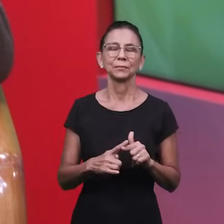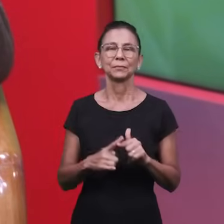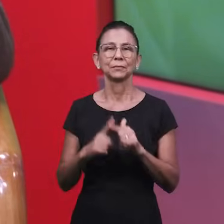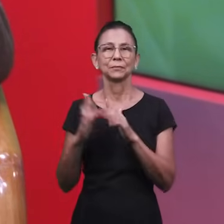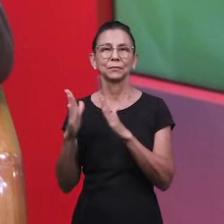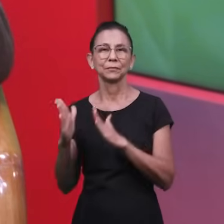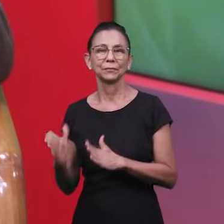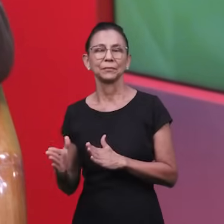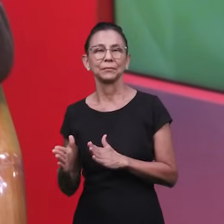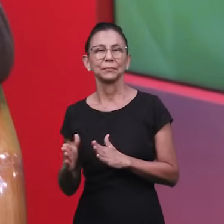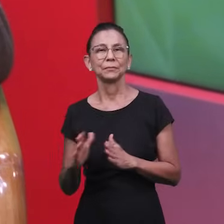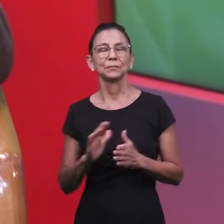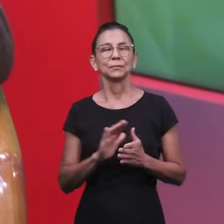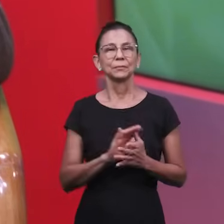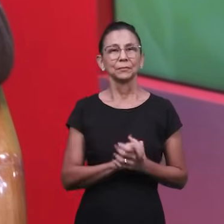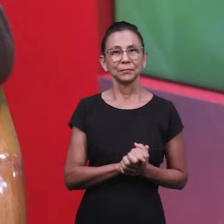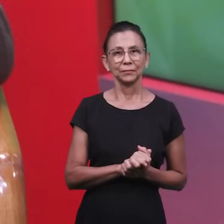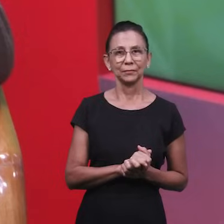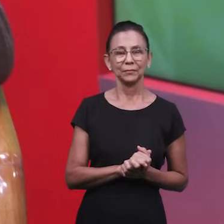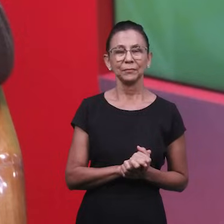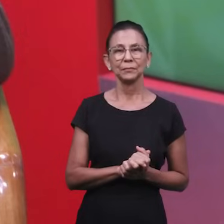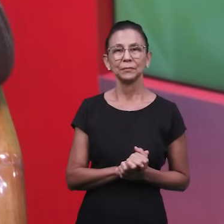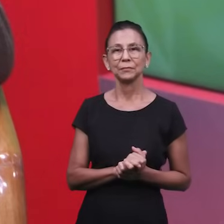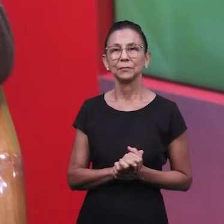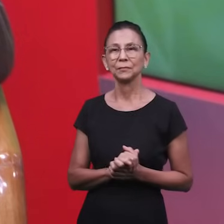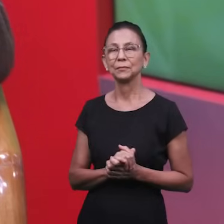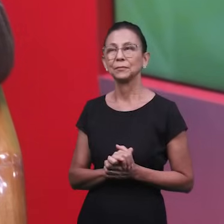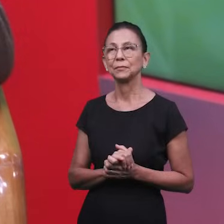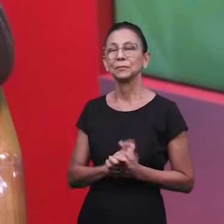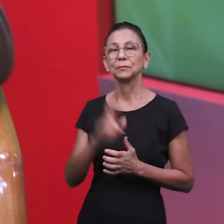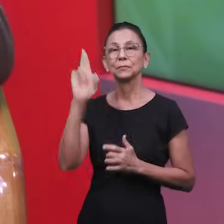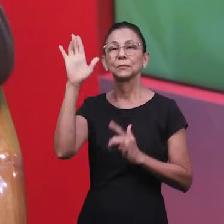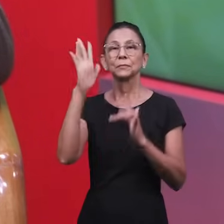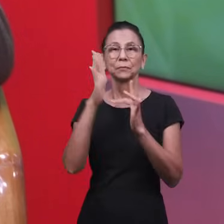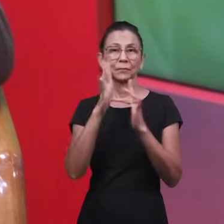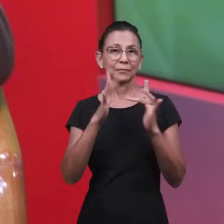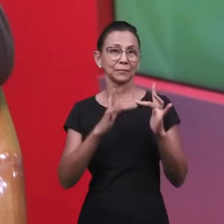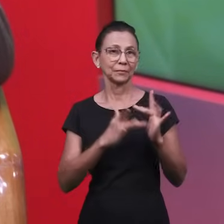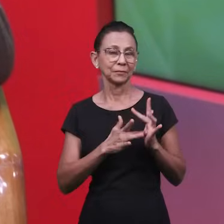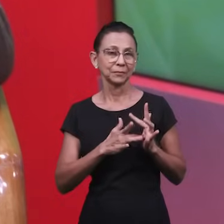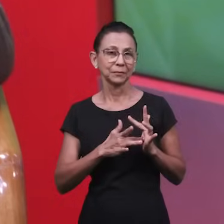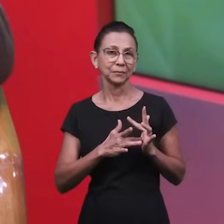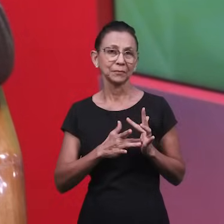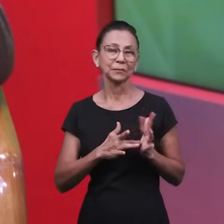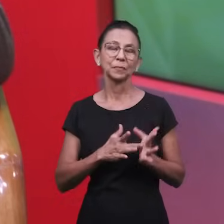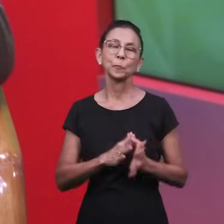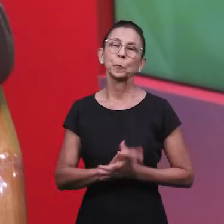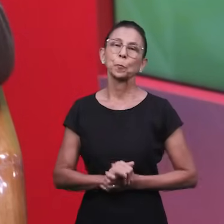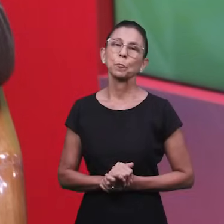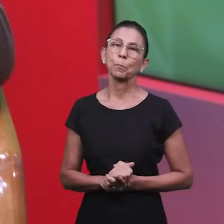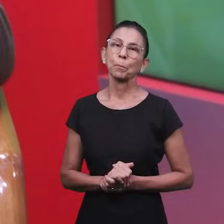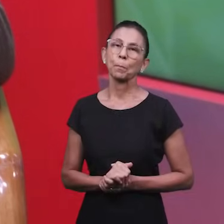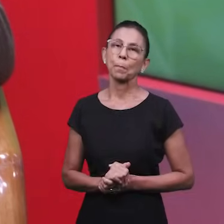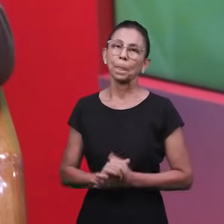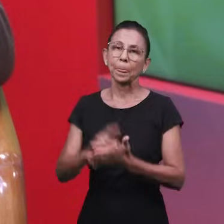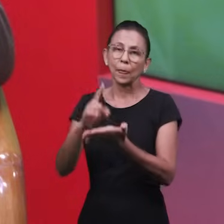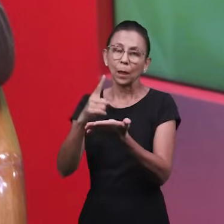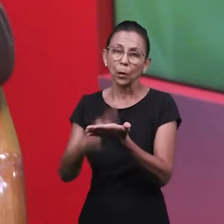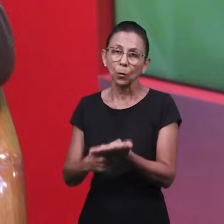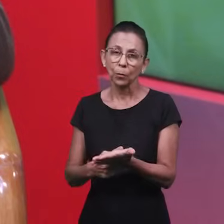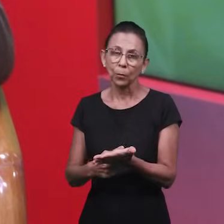está no sangue, a aliança no sangue, quer dizer, a aliança pelo Espírito